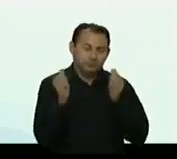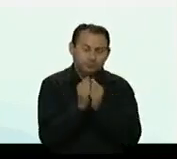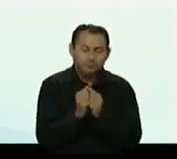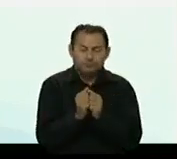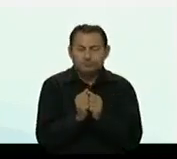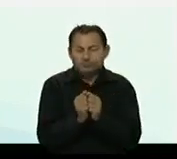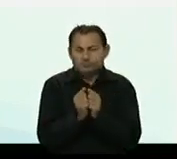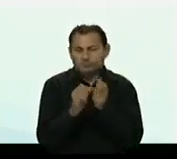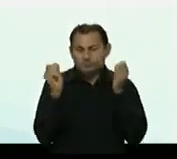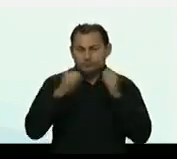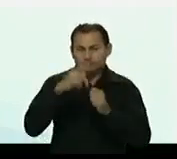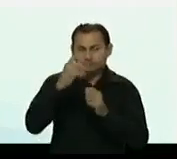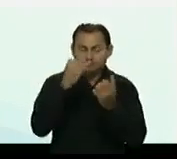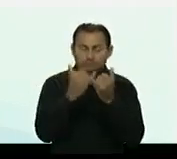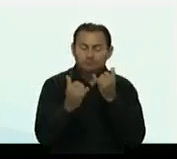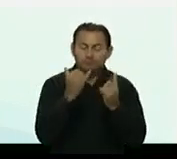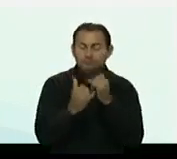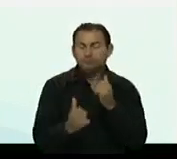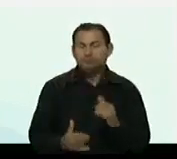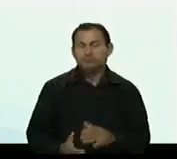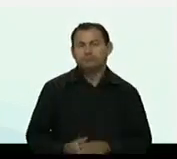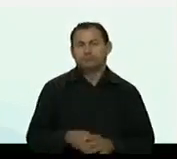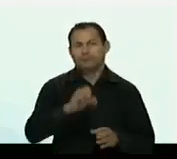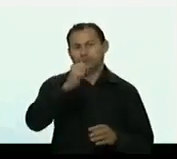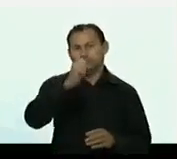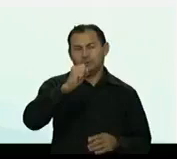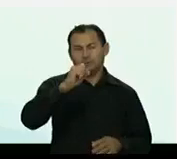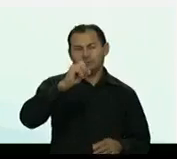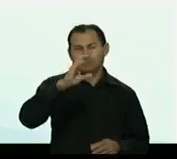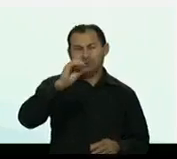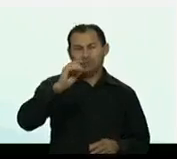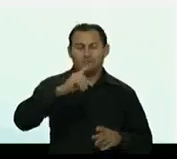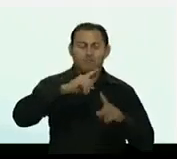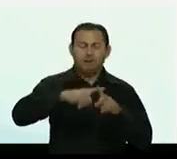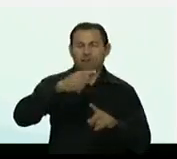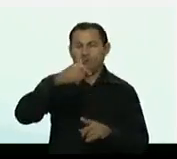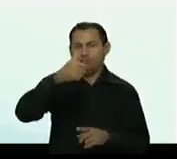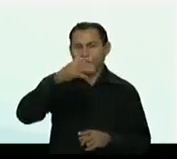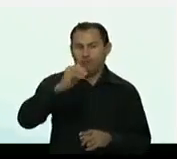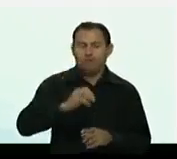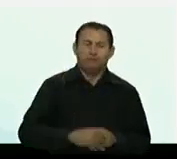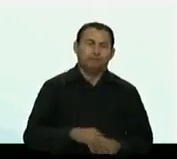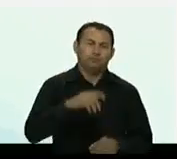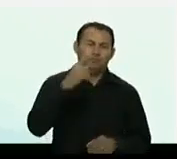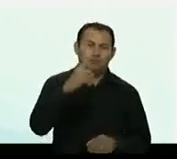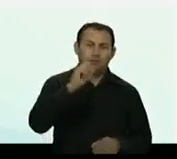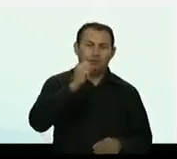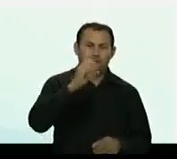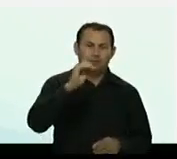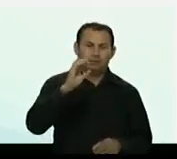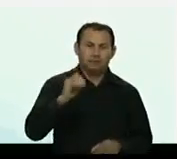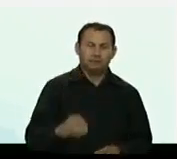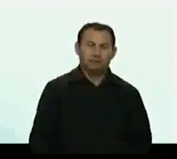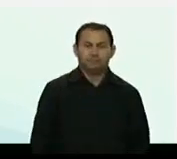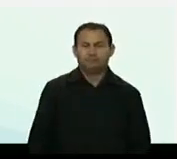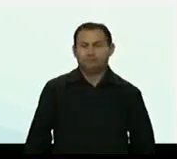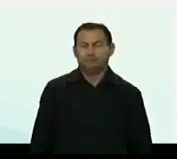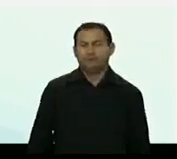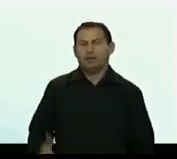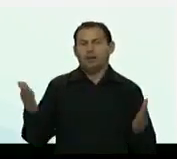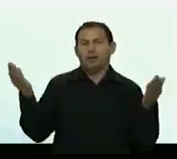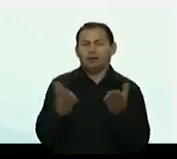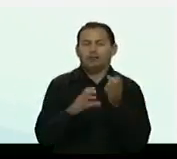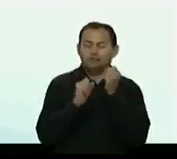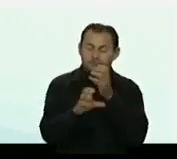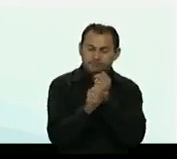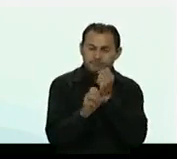termos que são semelhantes, 800 mais 1.000, 1.800. Agora,